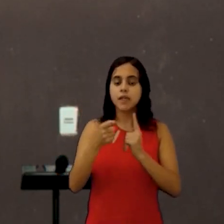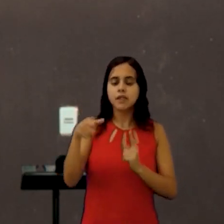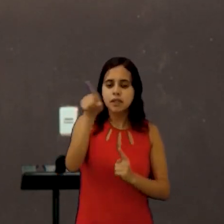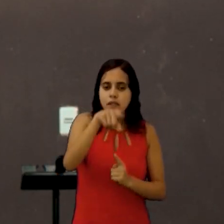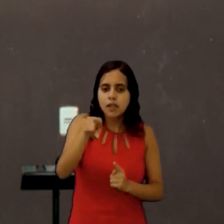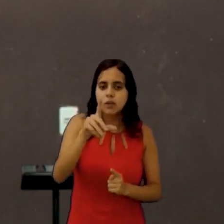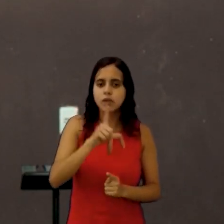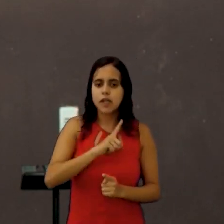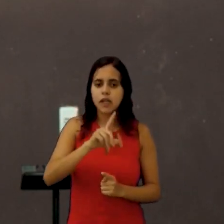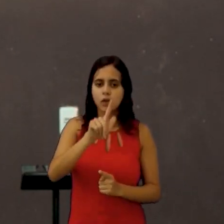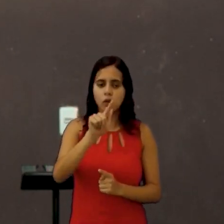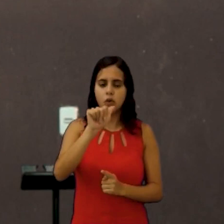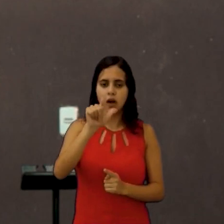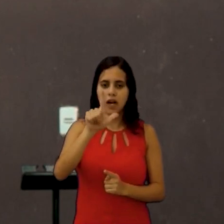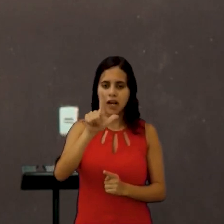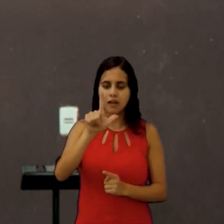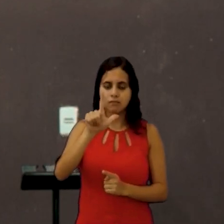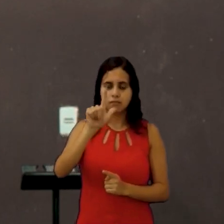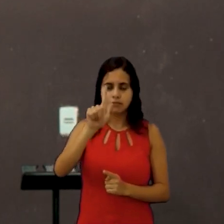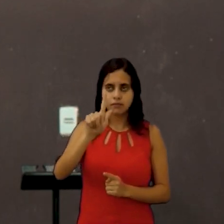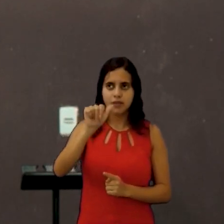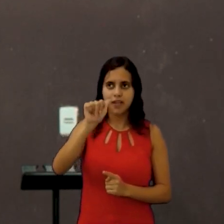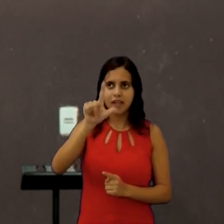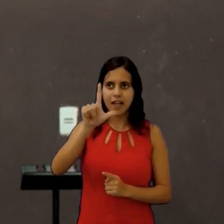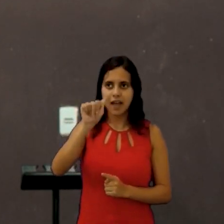galardões, que são